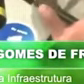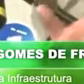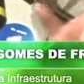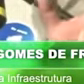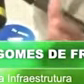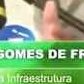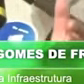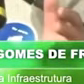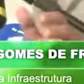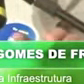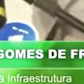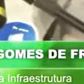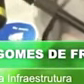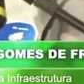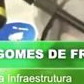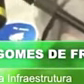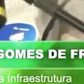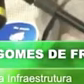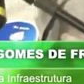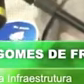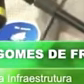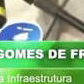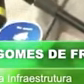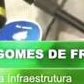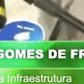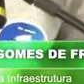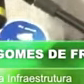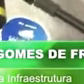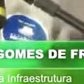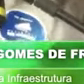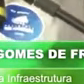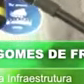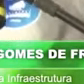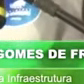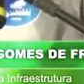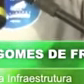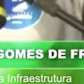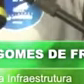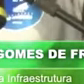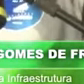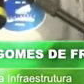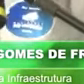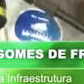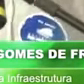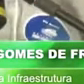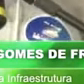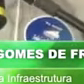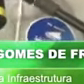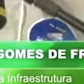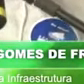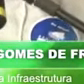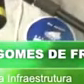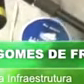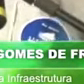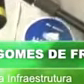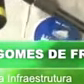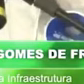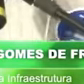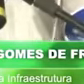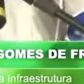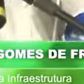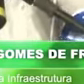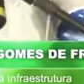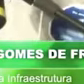mudança que foi feita nesse período Saímos de discutirá pavimentação da 163 para discutir